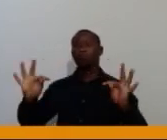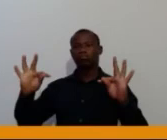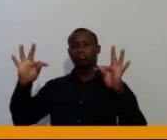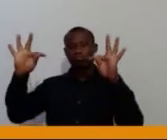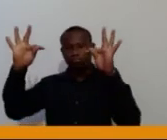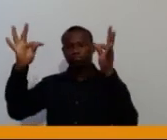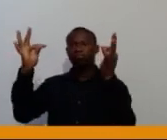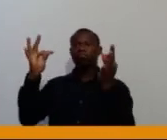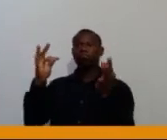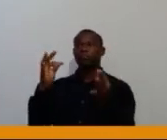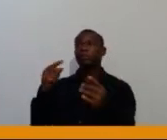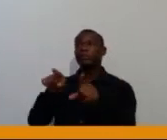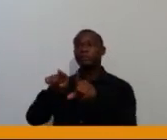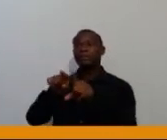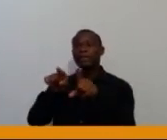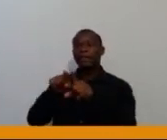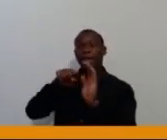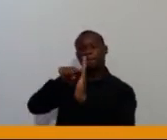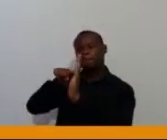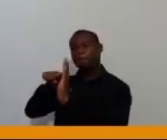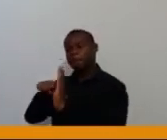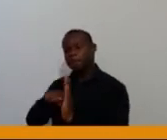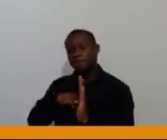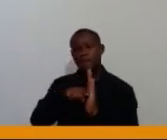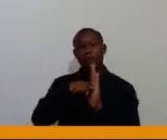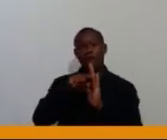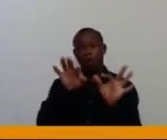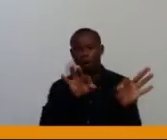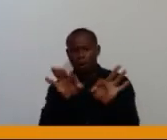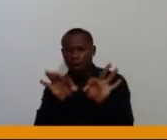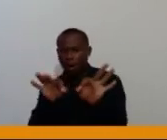mas organizados de uma forma que permitam o aprendizado.